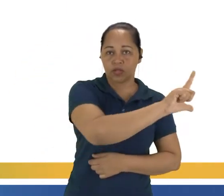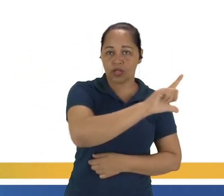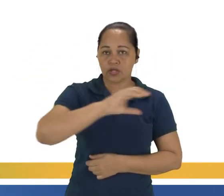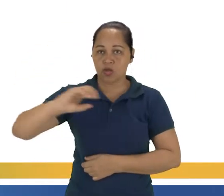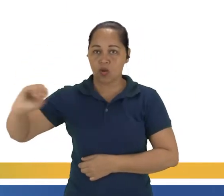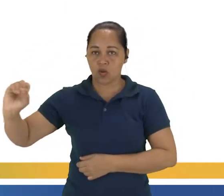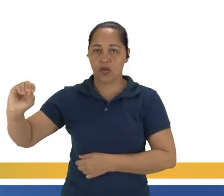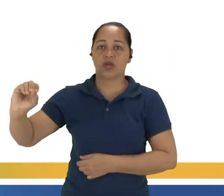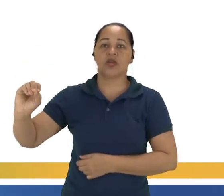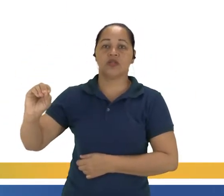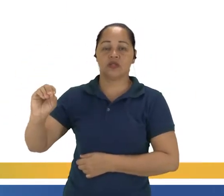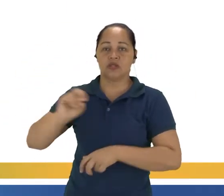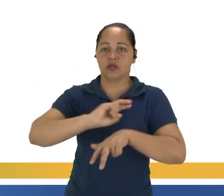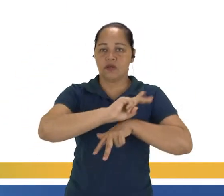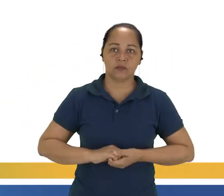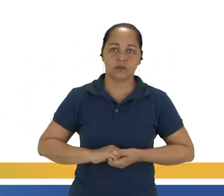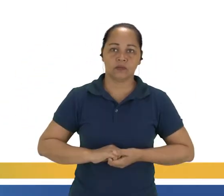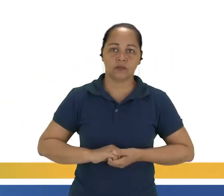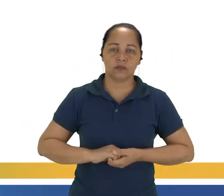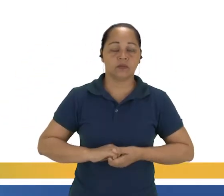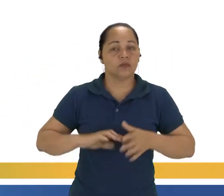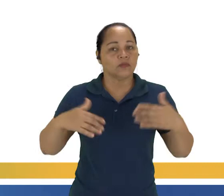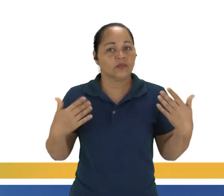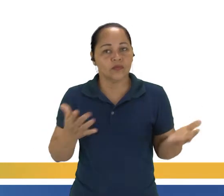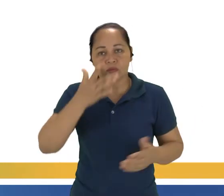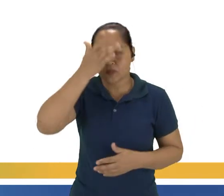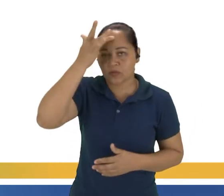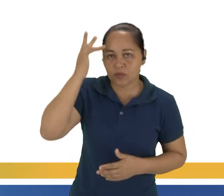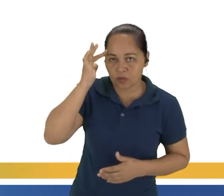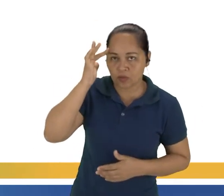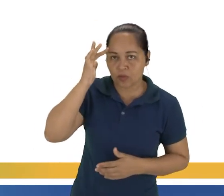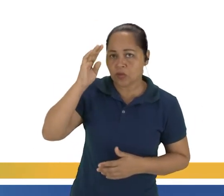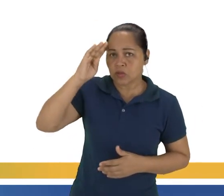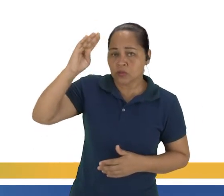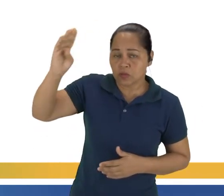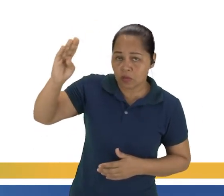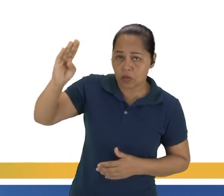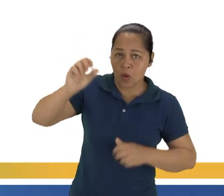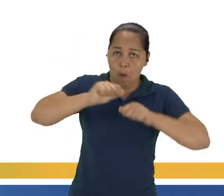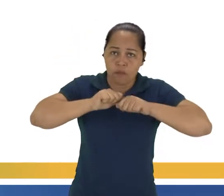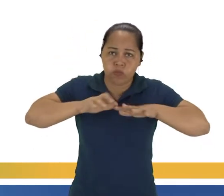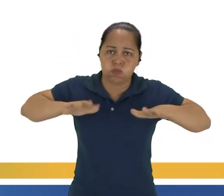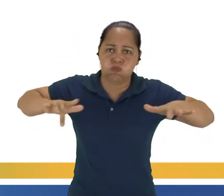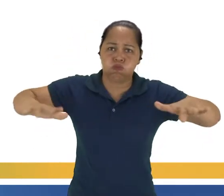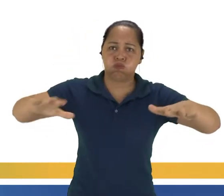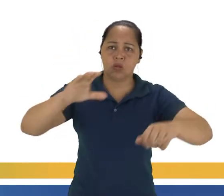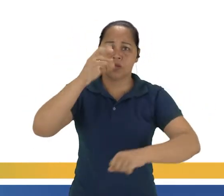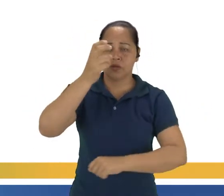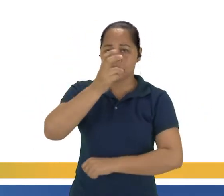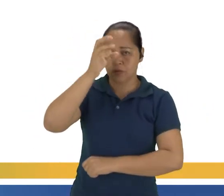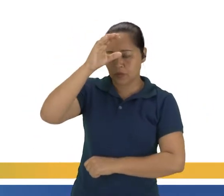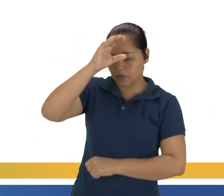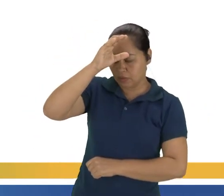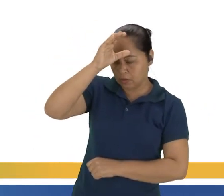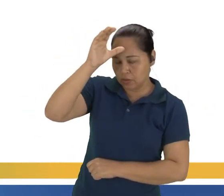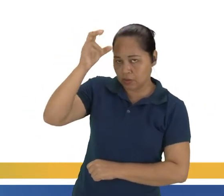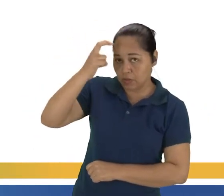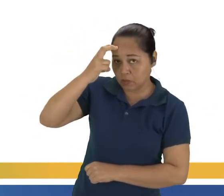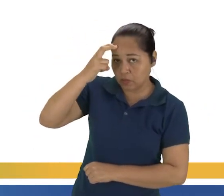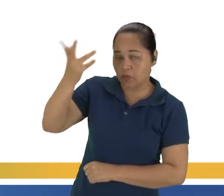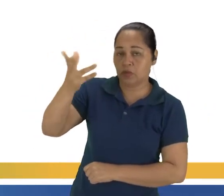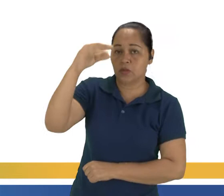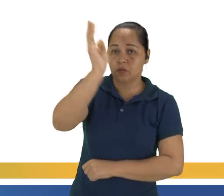essa multiculturalismo existente. Então, pessoal, os principais disseminadores da cultura brasileira são os colonizadores